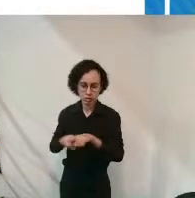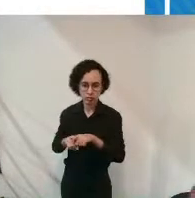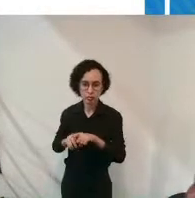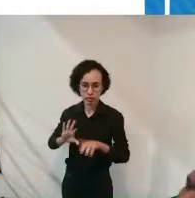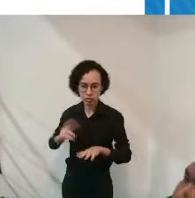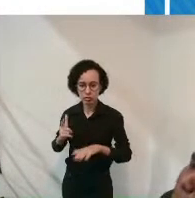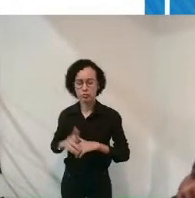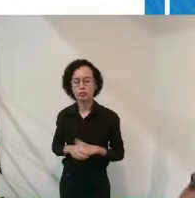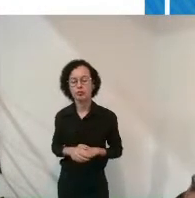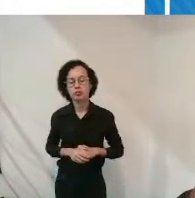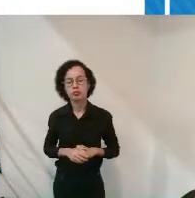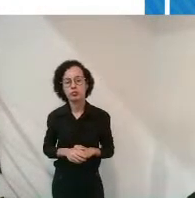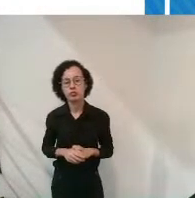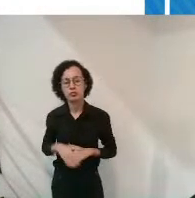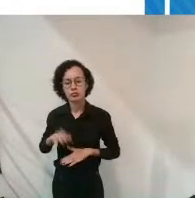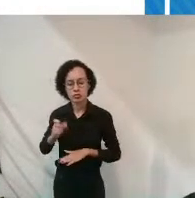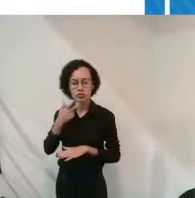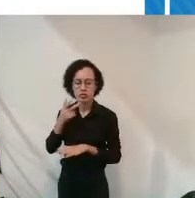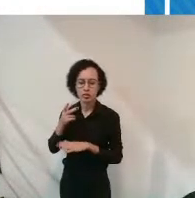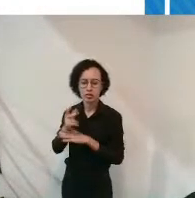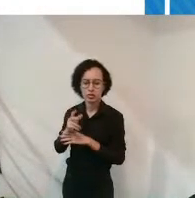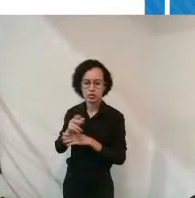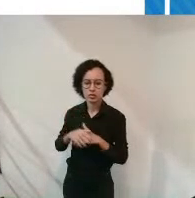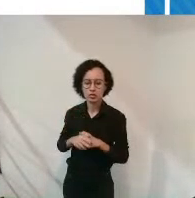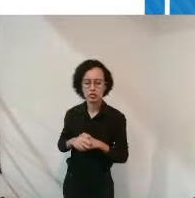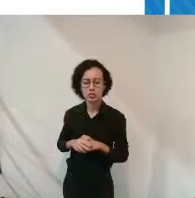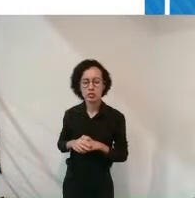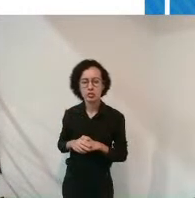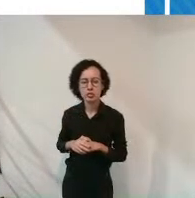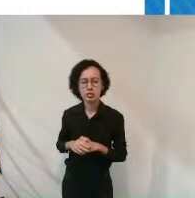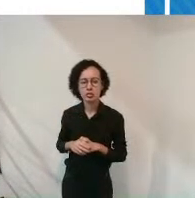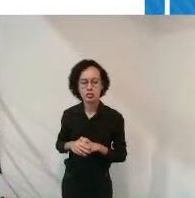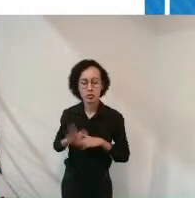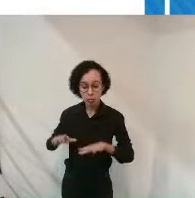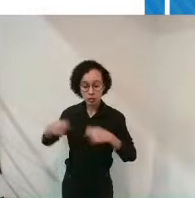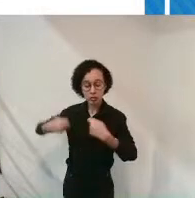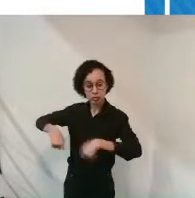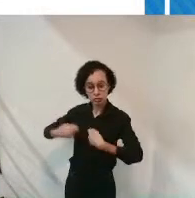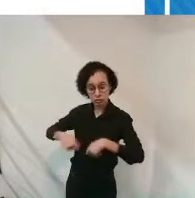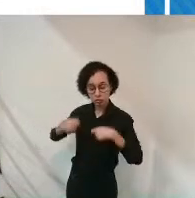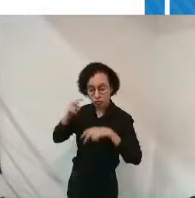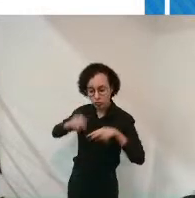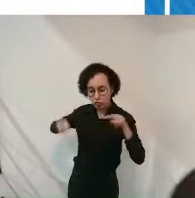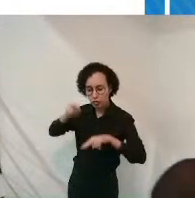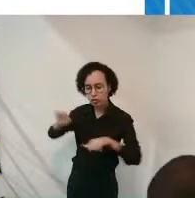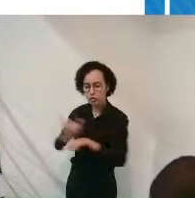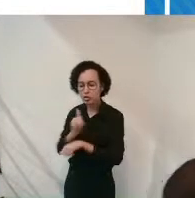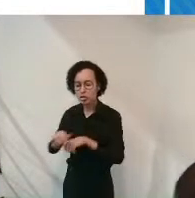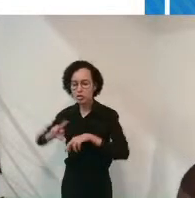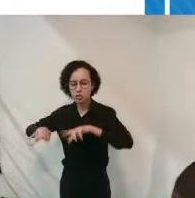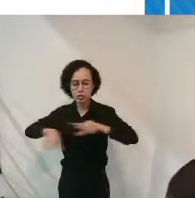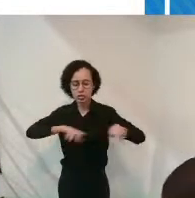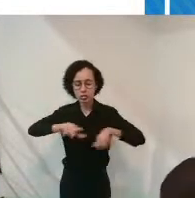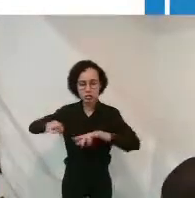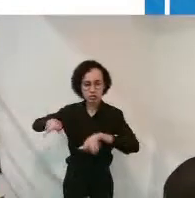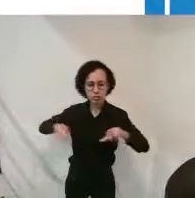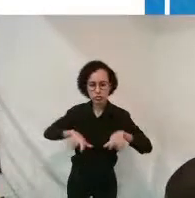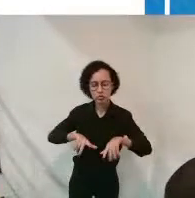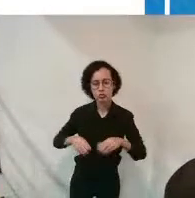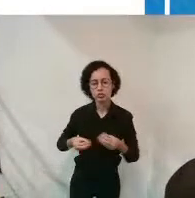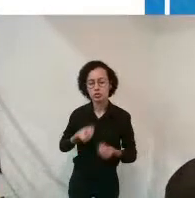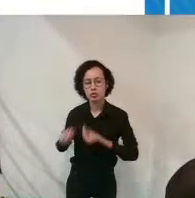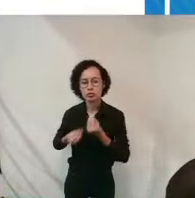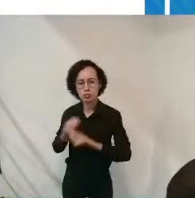de dificuldade, né? Porque se fosse fácil já tinha sido feito. Mas na necessidade de visões diferentes, a interdisciplinariedade ou